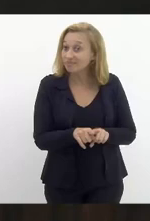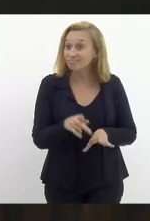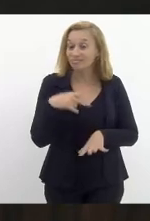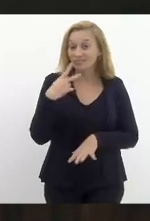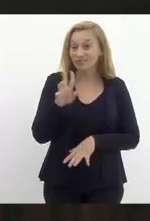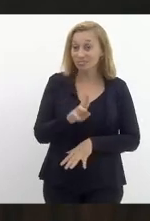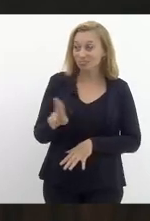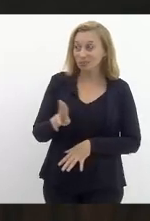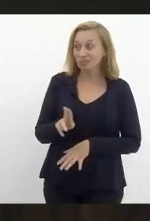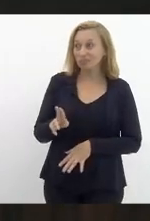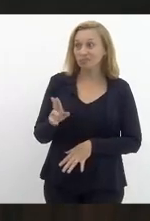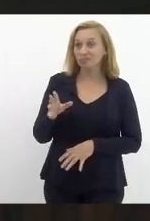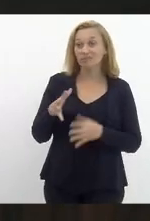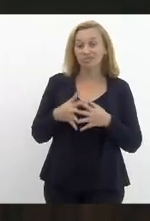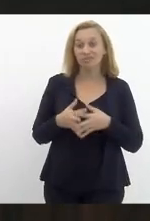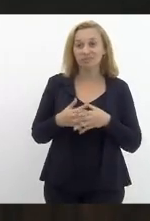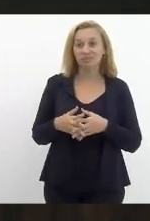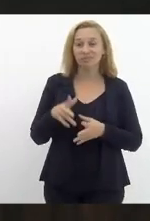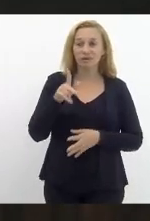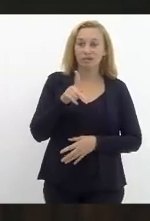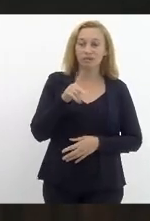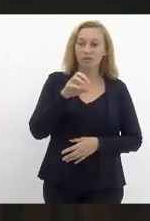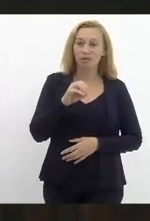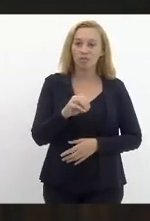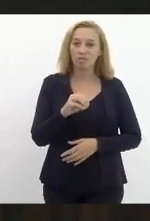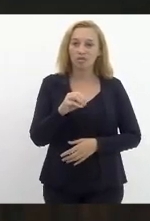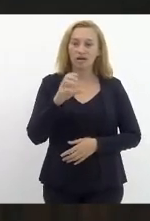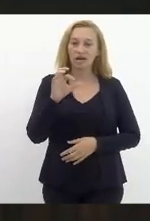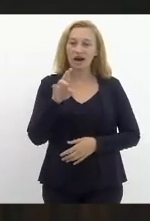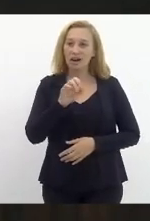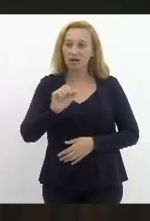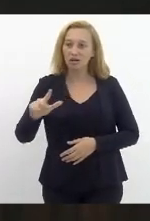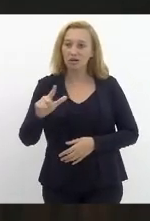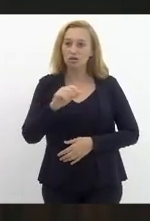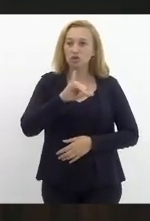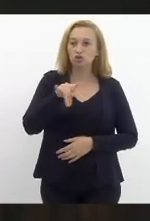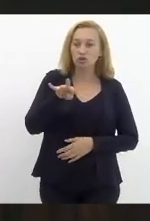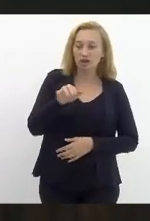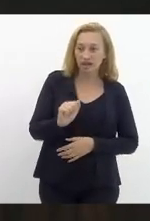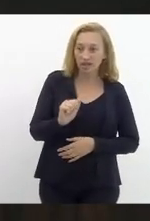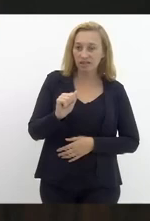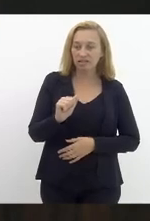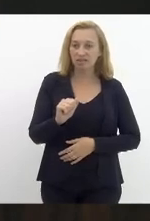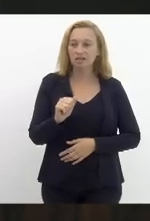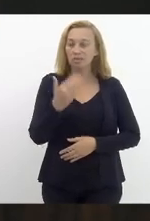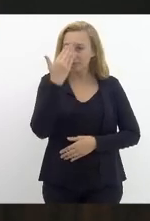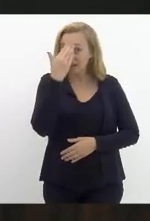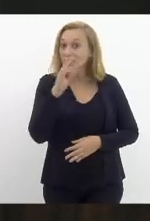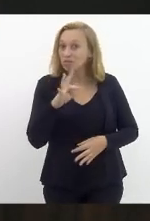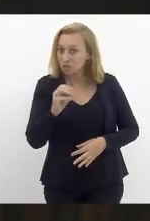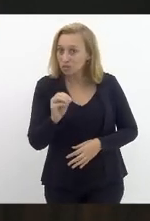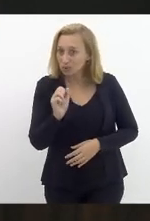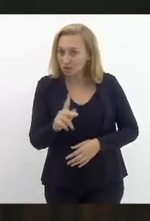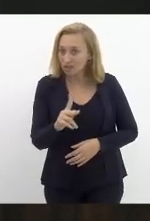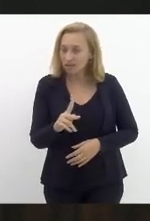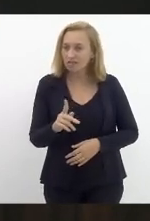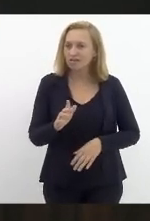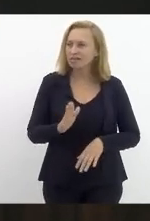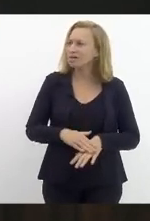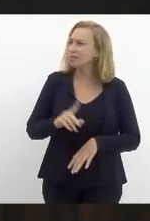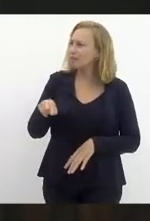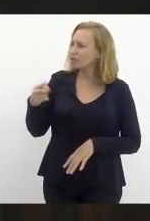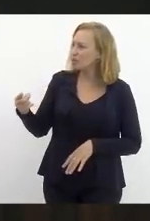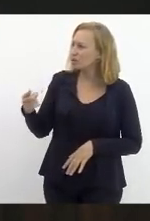de um é complicado, Paulo, Glauco, Carol, Juliana, Luciana. Obrigado por tudo, tá? Tem mais alguém, Fabiola,